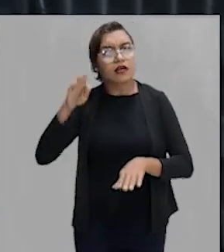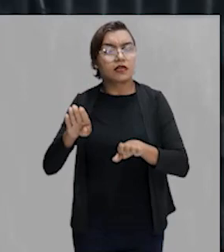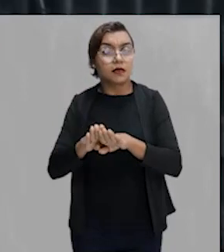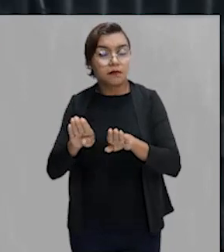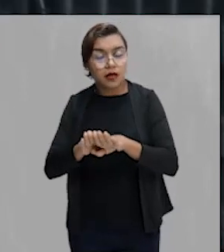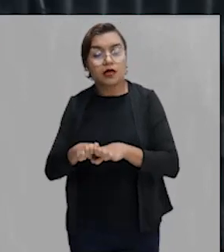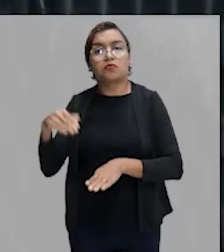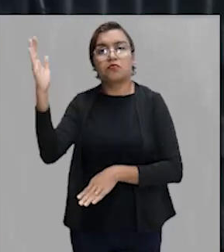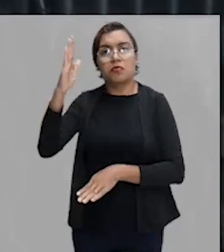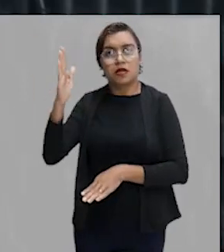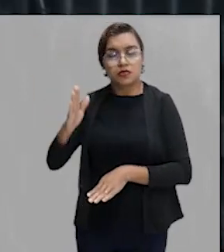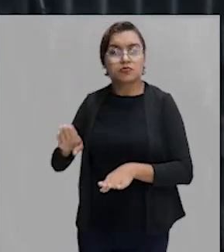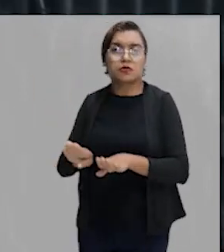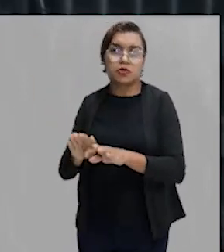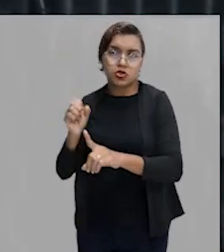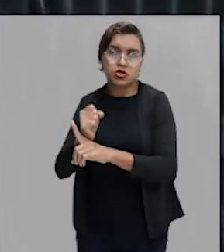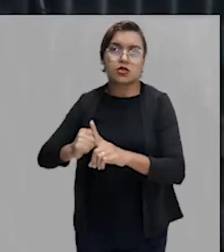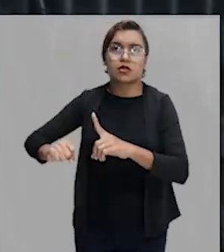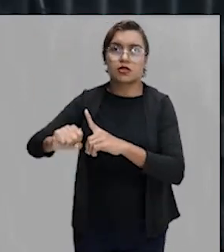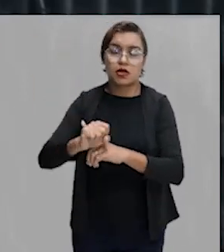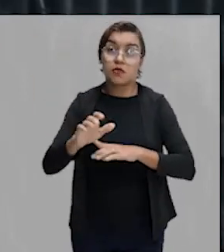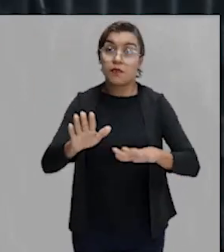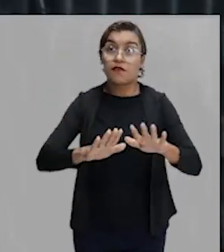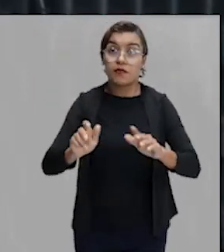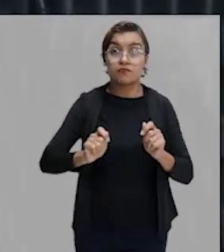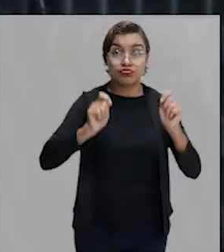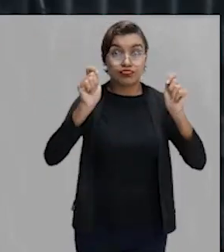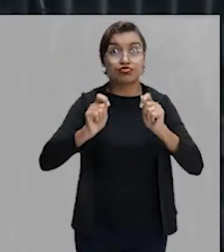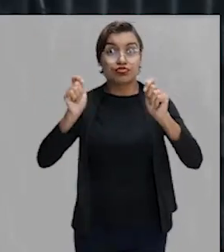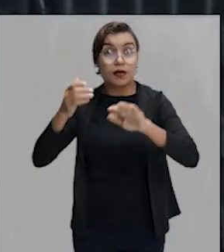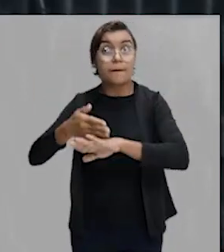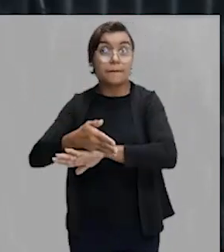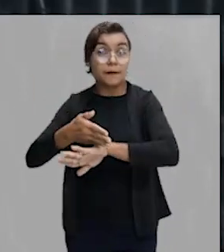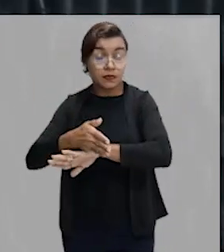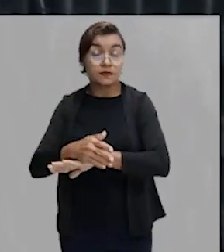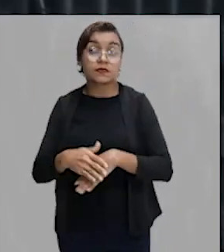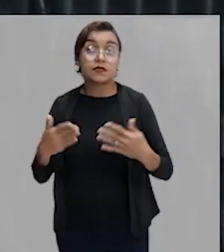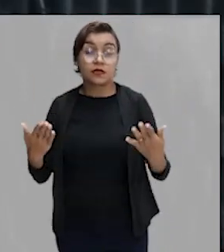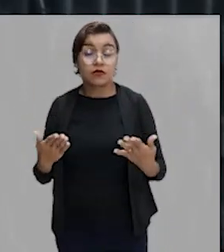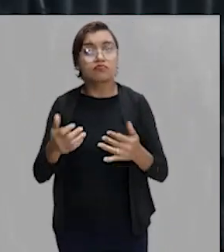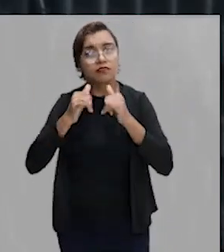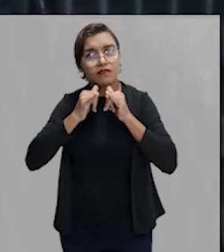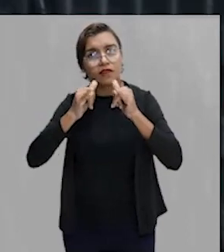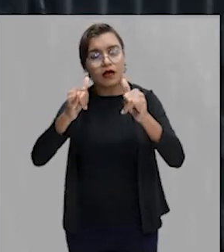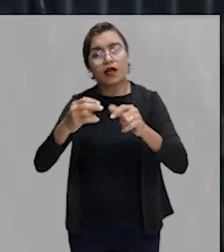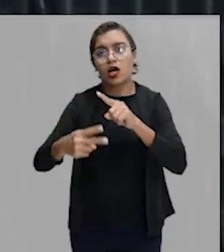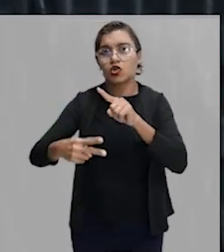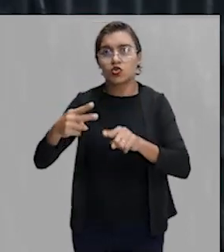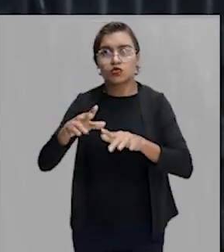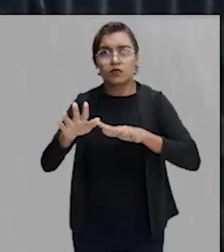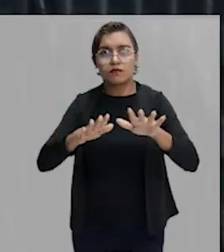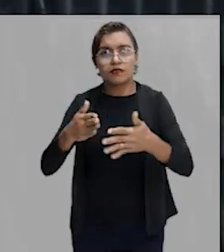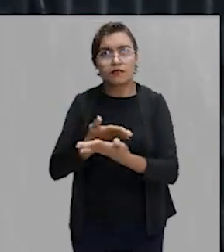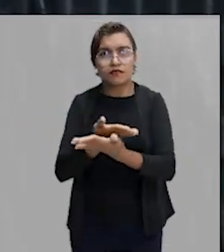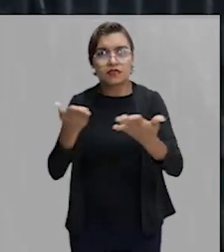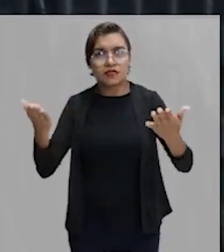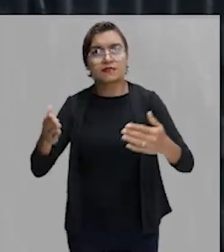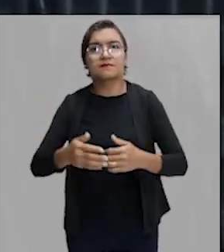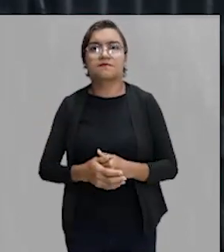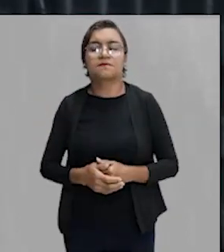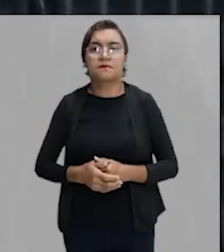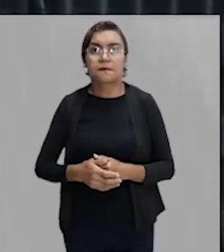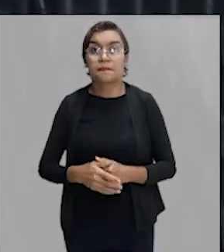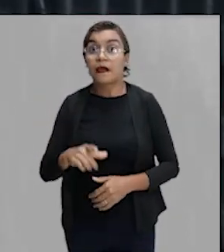dentro da sociedade brasileira. O movimento negro se faz presente. E foi exatamente por isso que eu resolvi falar desses dois movimentos. Como eu falei para